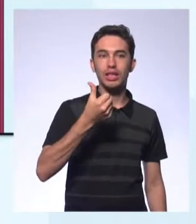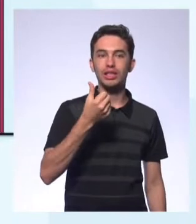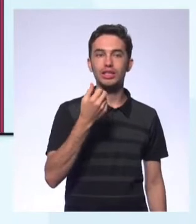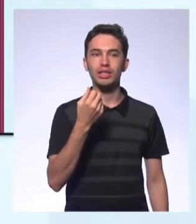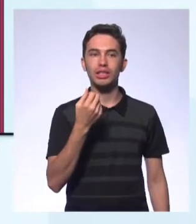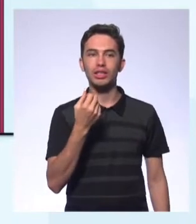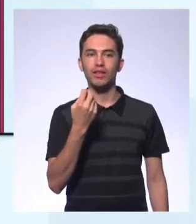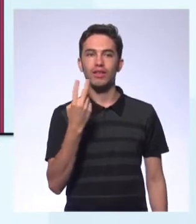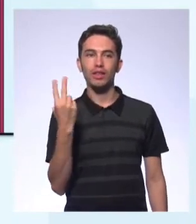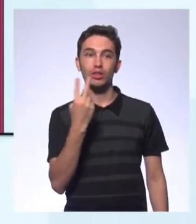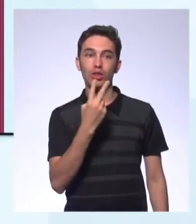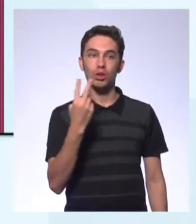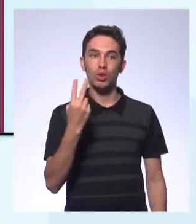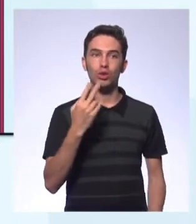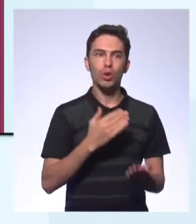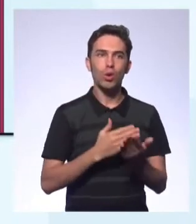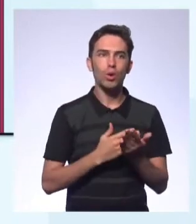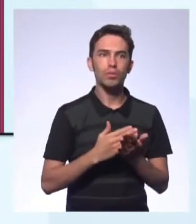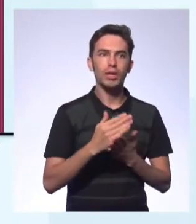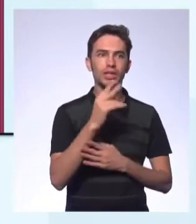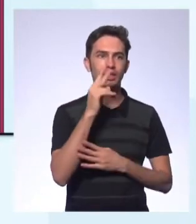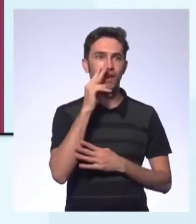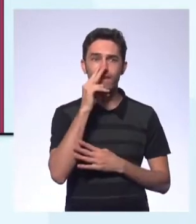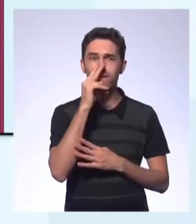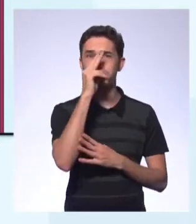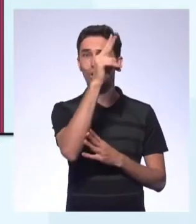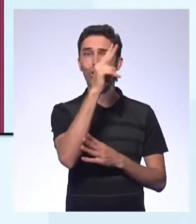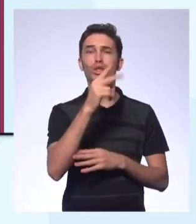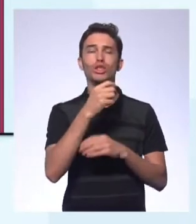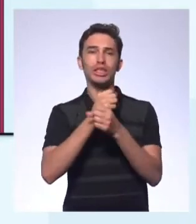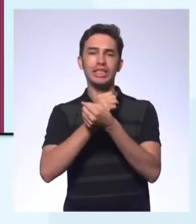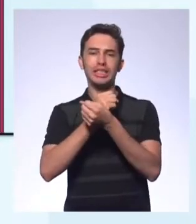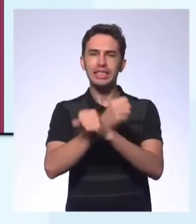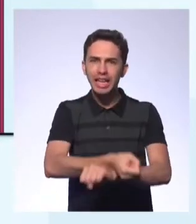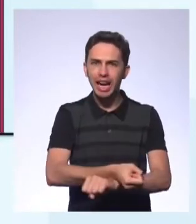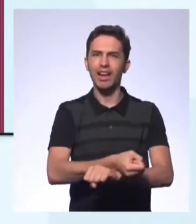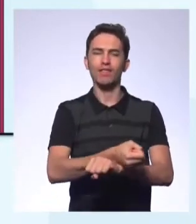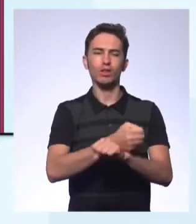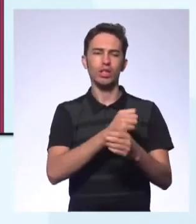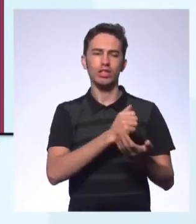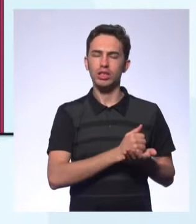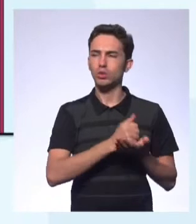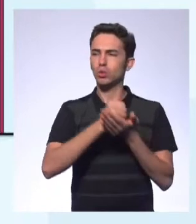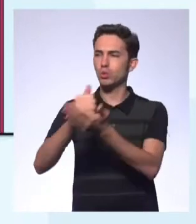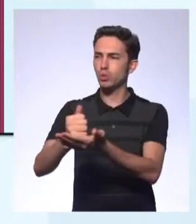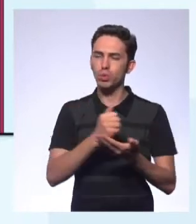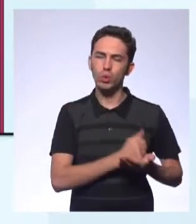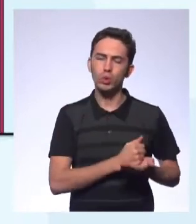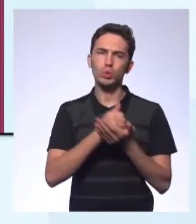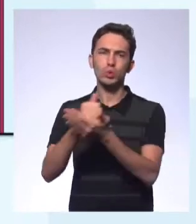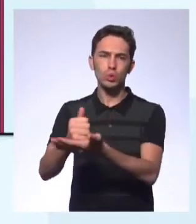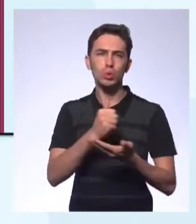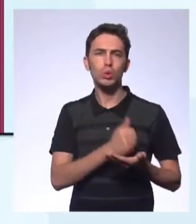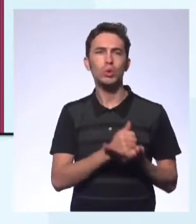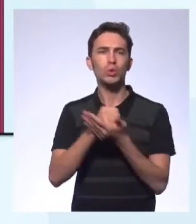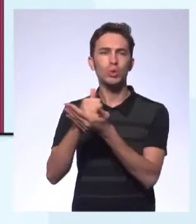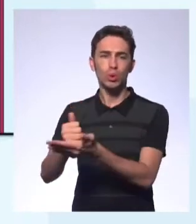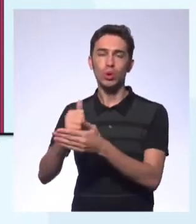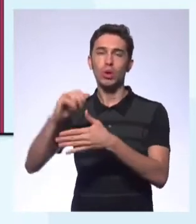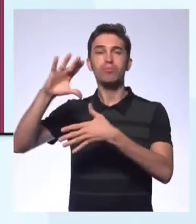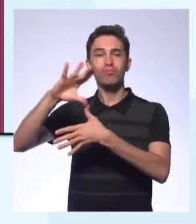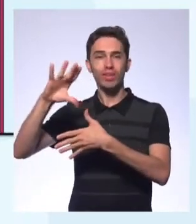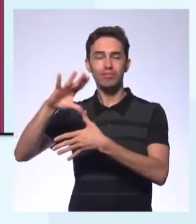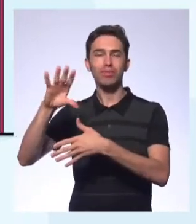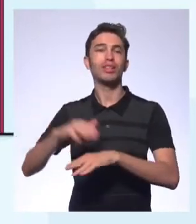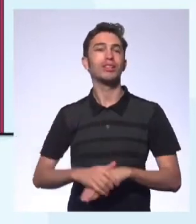1622, começa um intenso fluxo de transportes de escravos para as